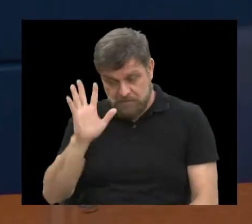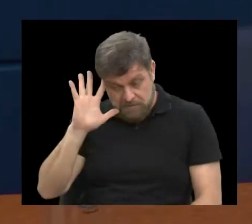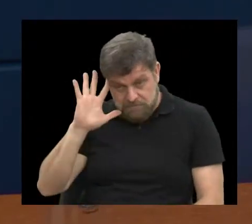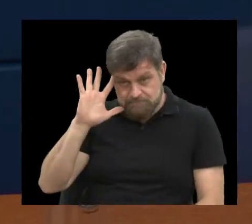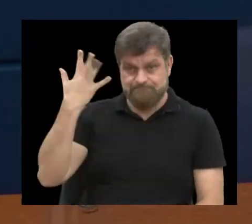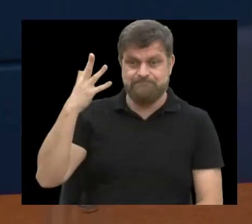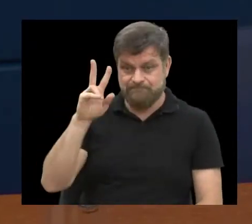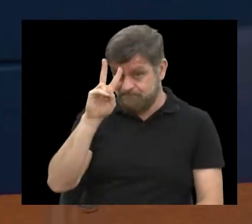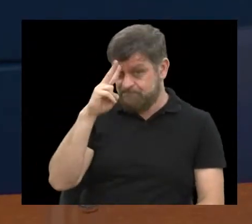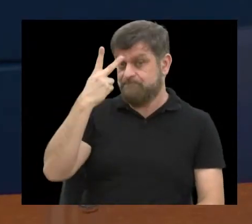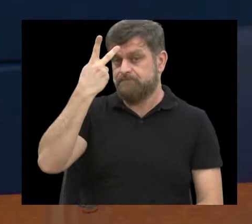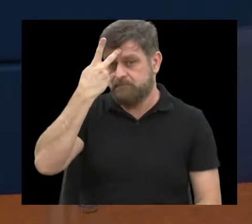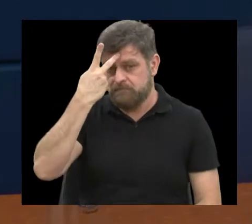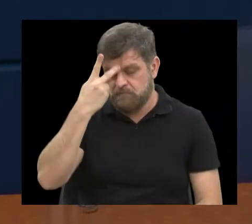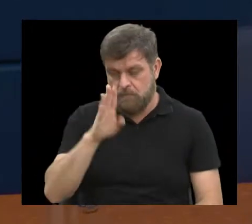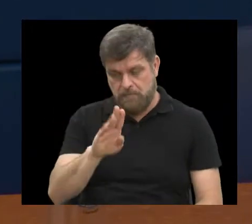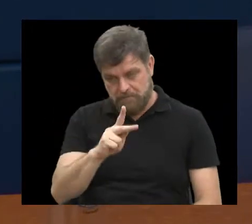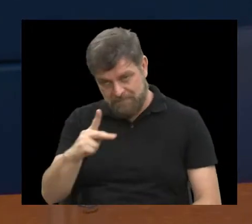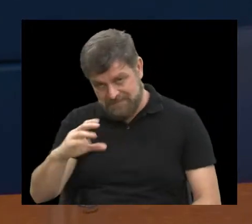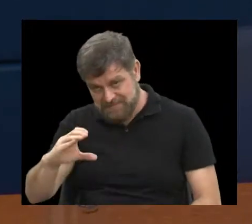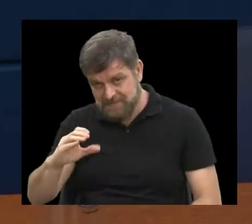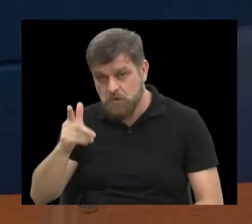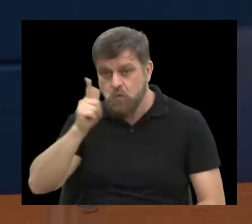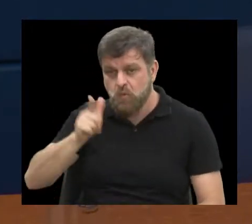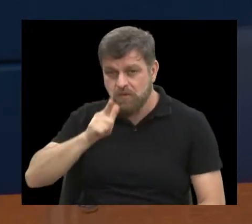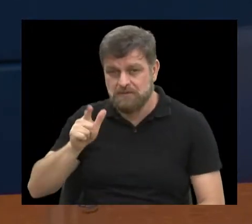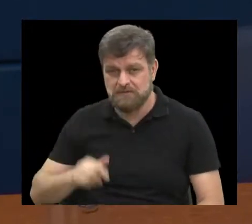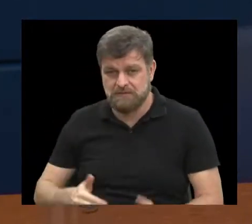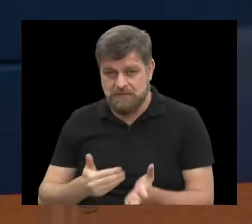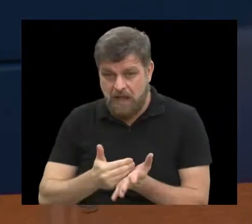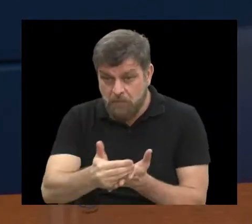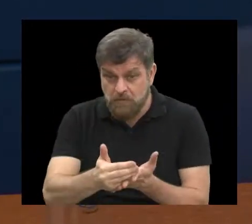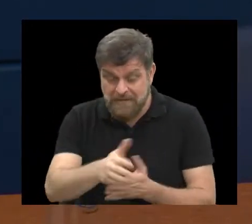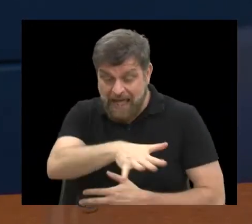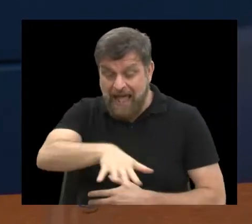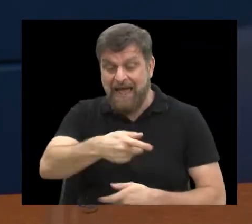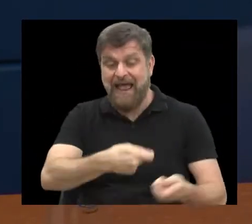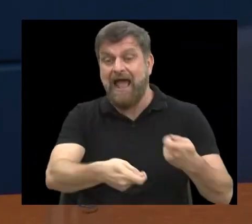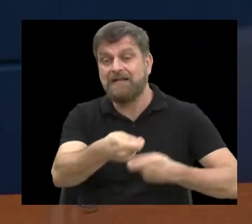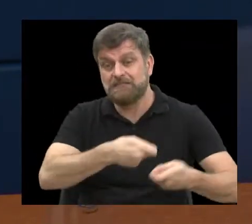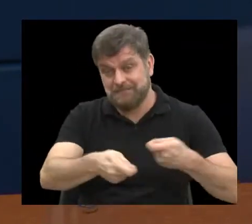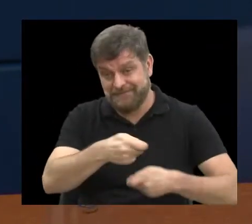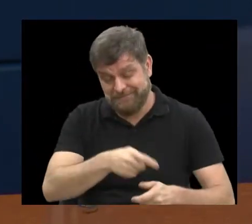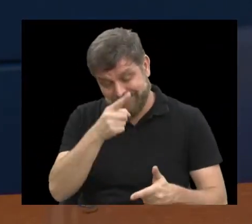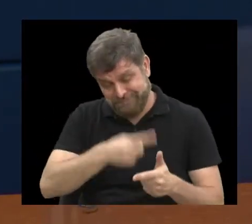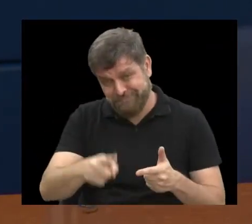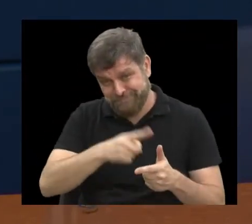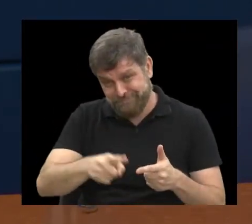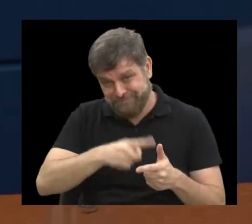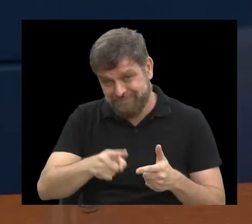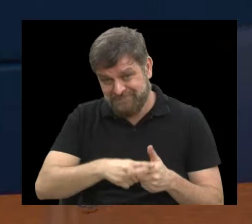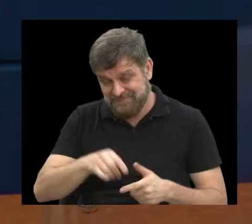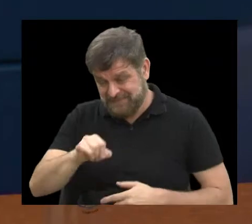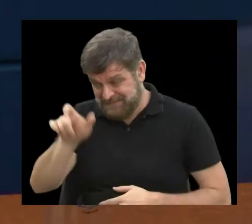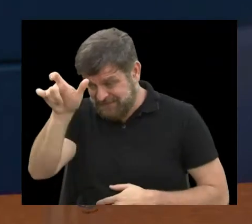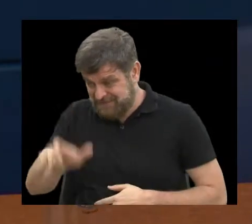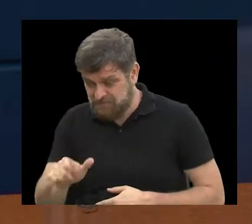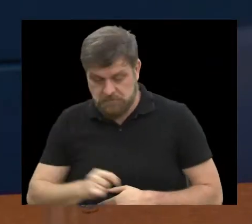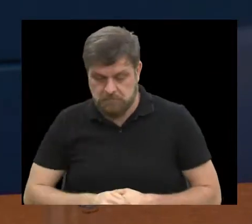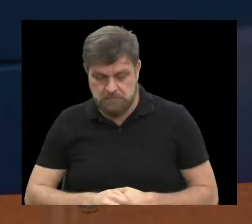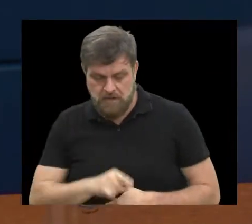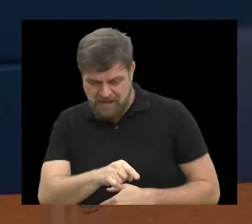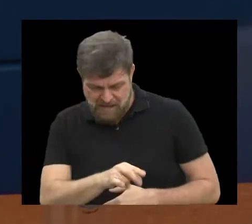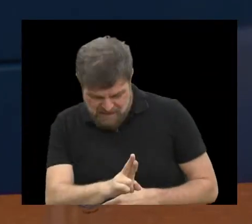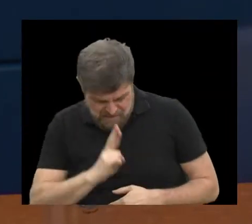decisão, tá? Lembrando que esse é o caminho do recurso administrativo. Se a pessoa também não concorda com uma decisão